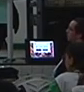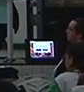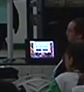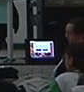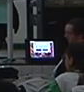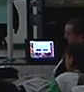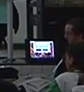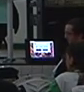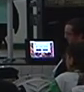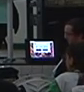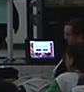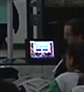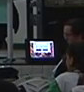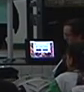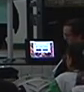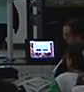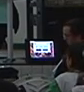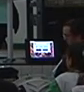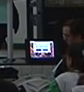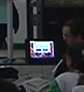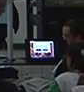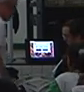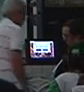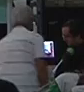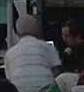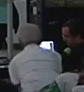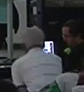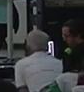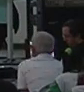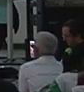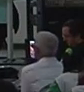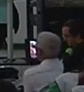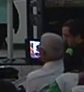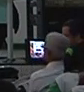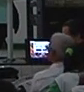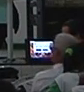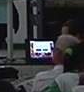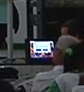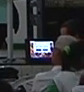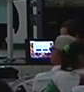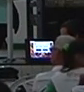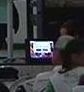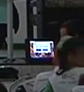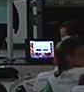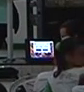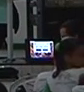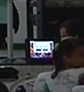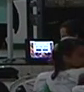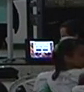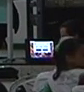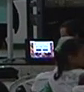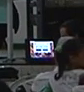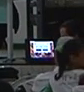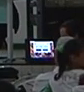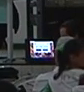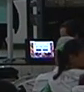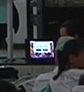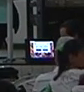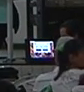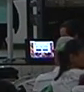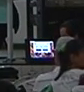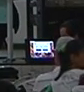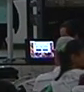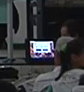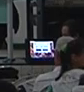Quanto à gestão de pessoas, a gente tem propostas que são construídas e foram construídas com